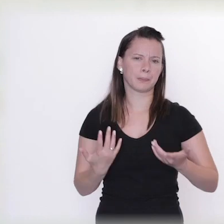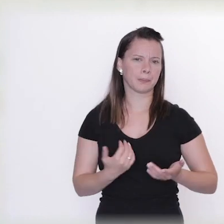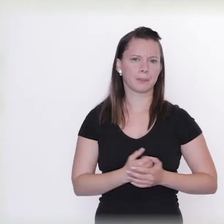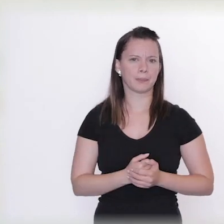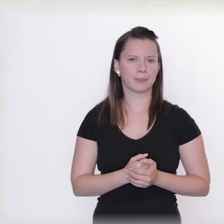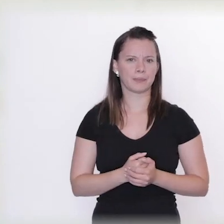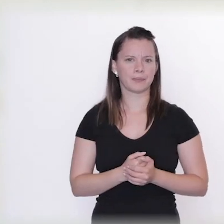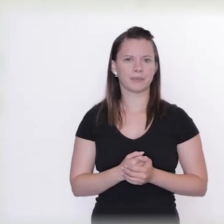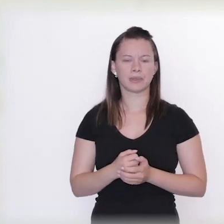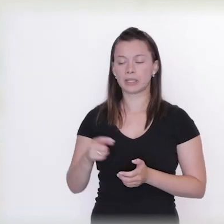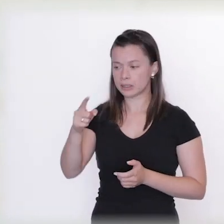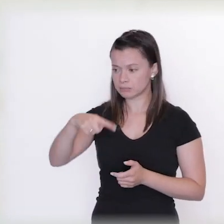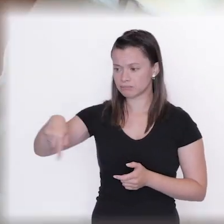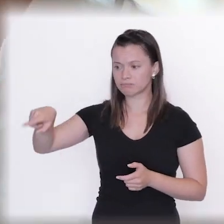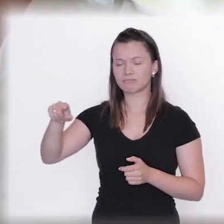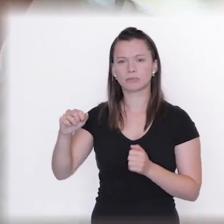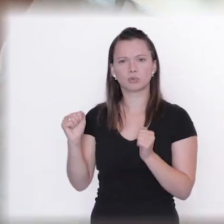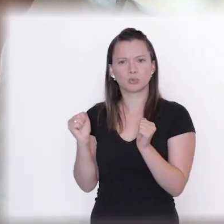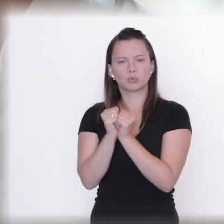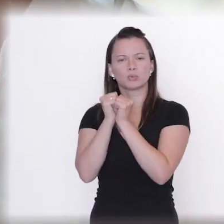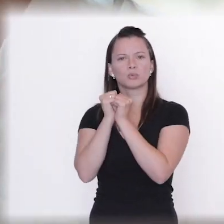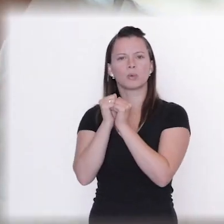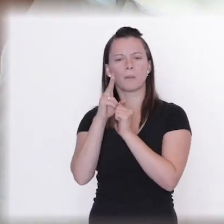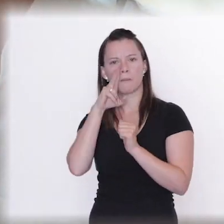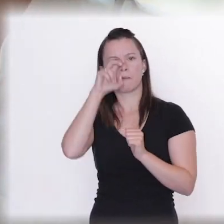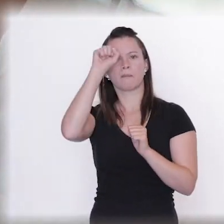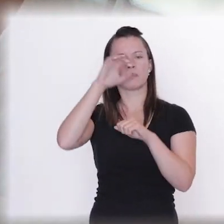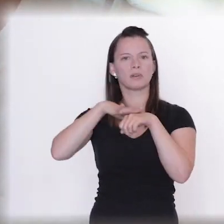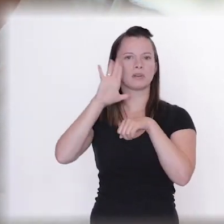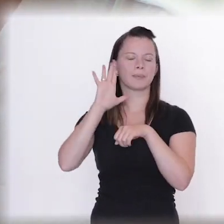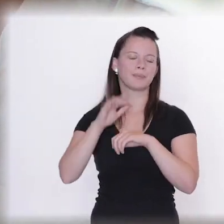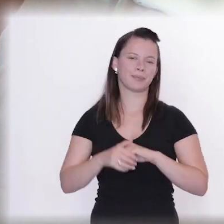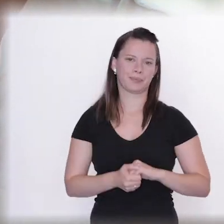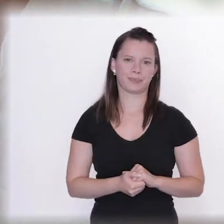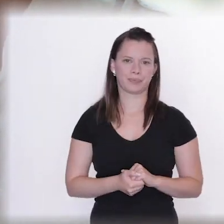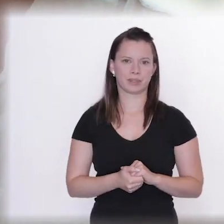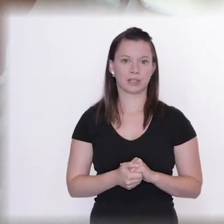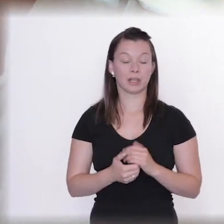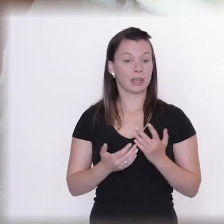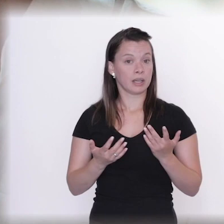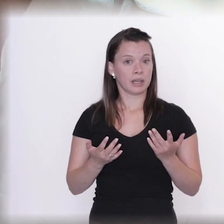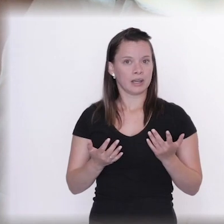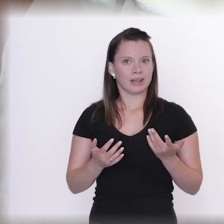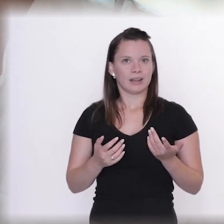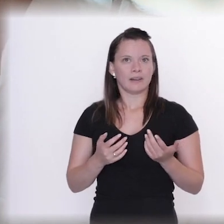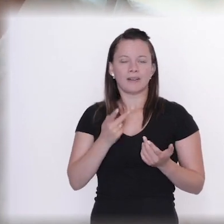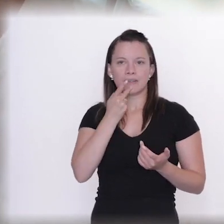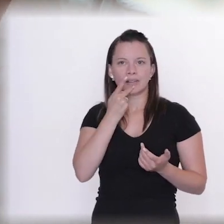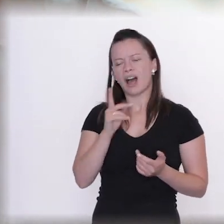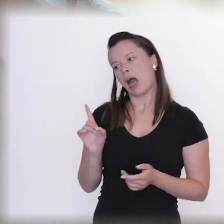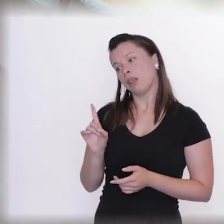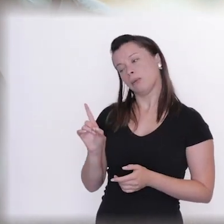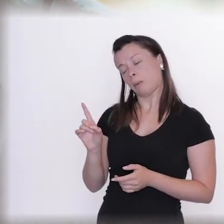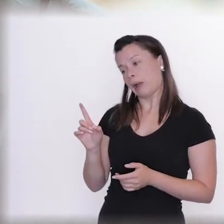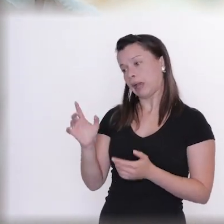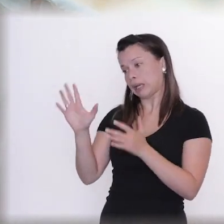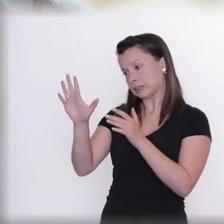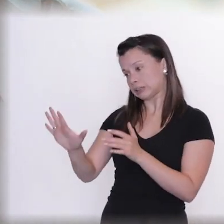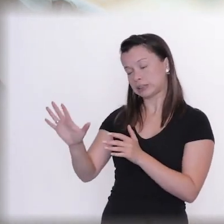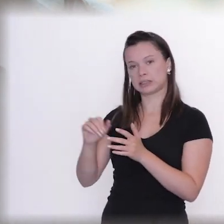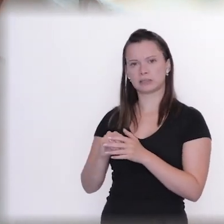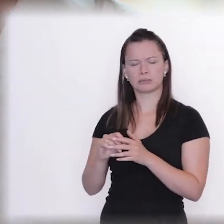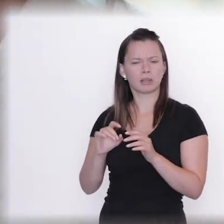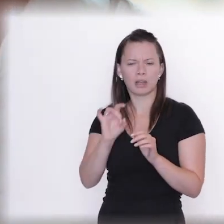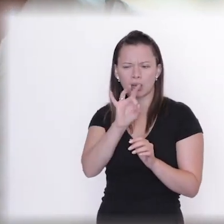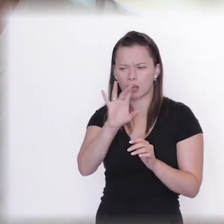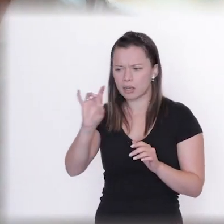arma muito necessária também, eu acho. E não é negar o que as pessoas são. Cada um é como é e tem o direito de ser